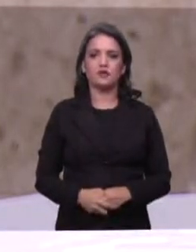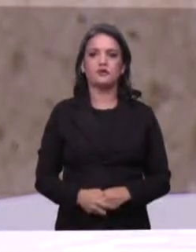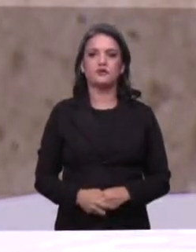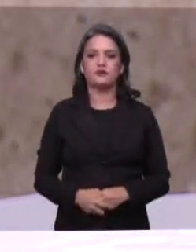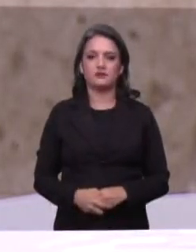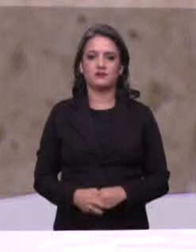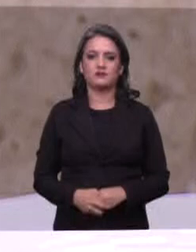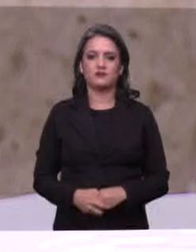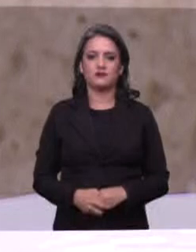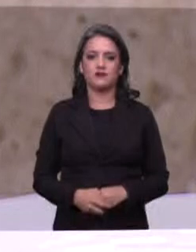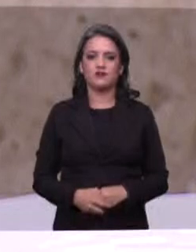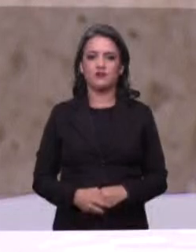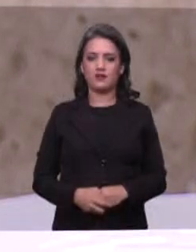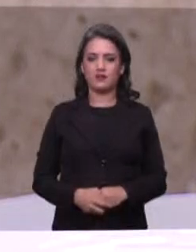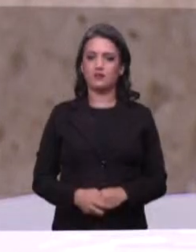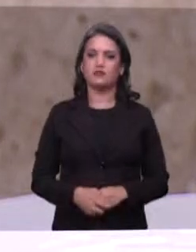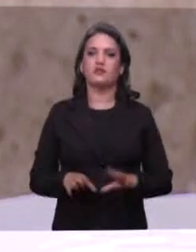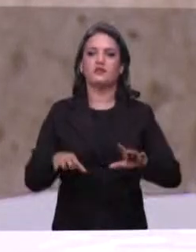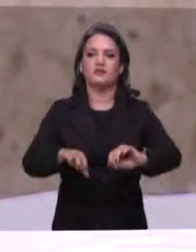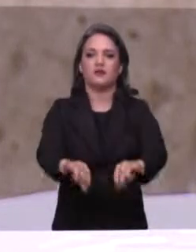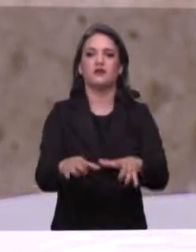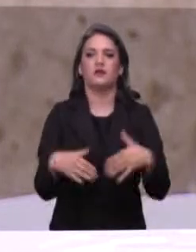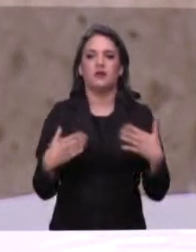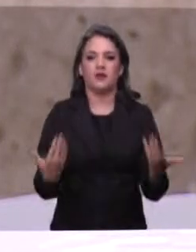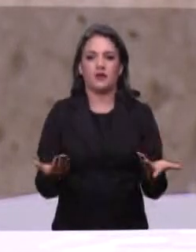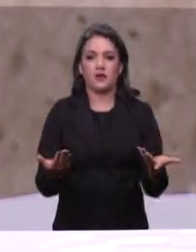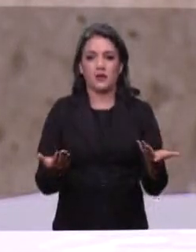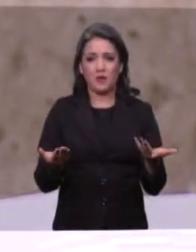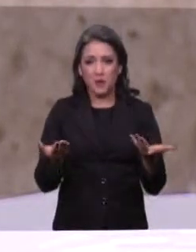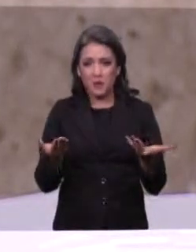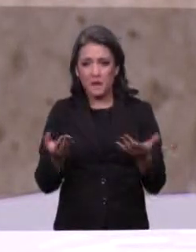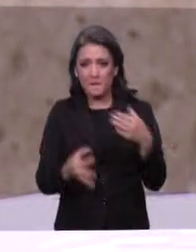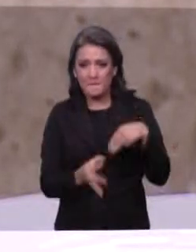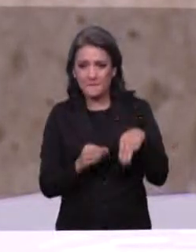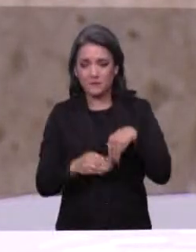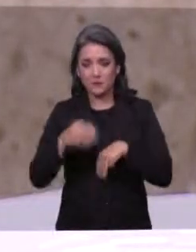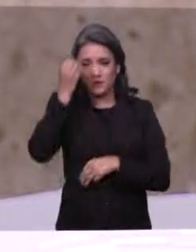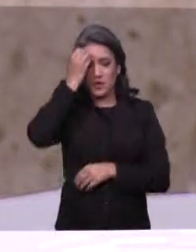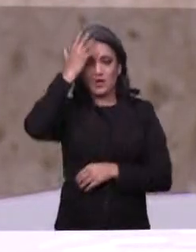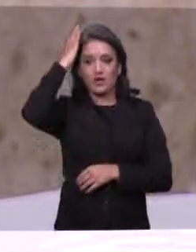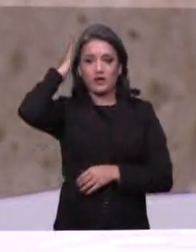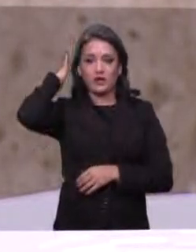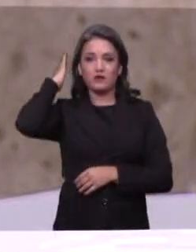Ministro Luiz Fux, não sei se Sua Excelência, no momento,